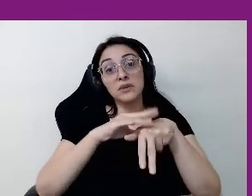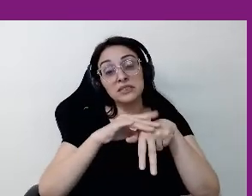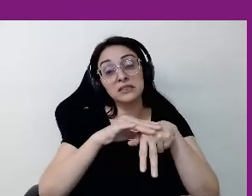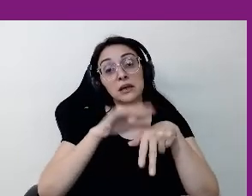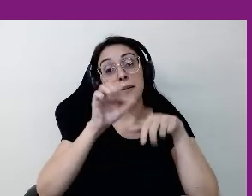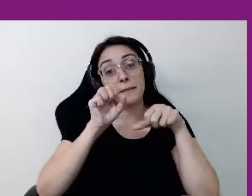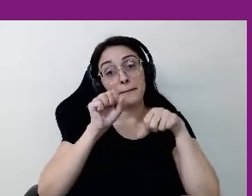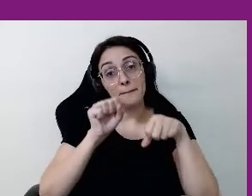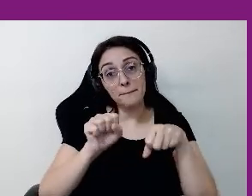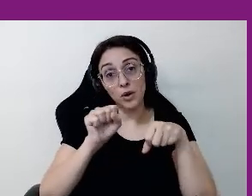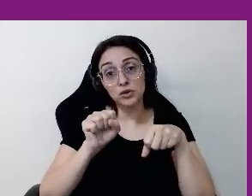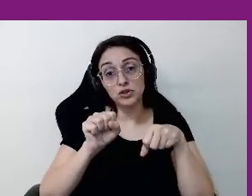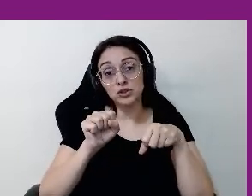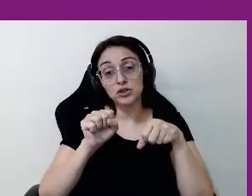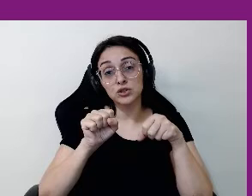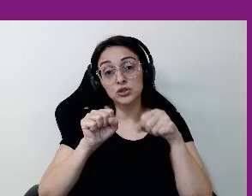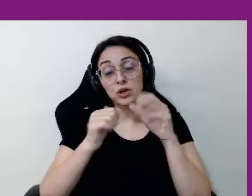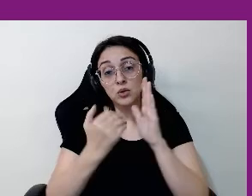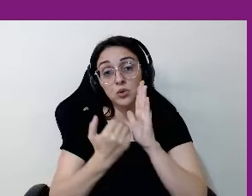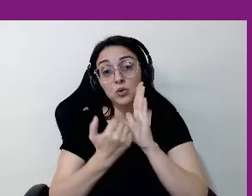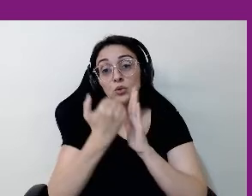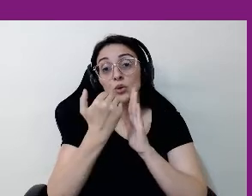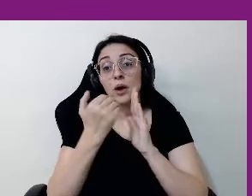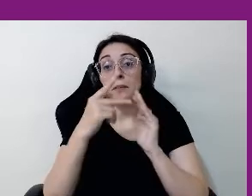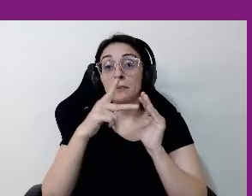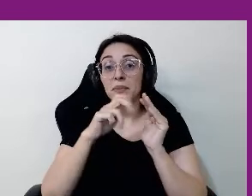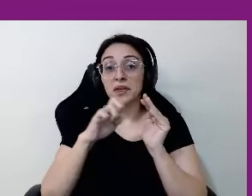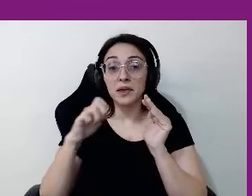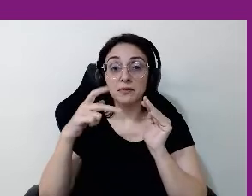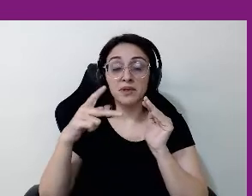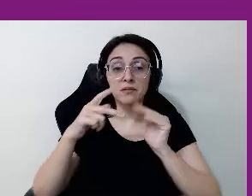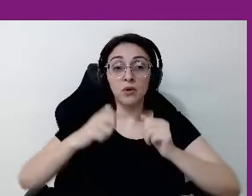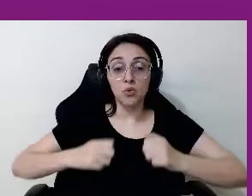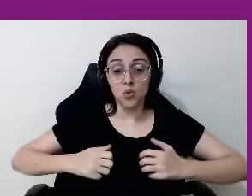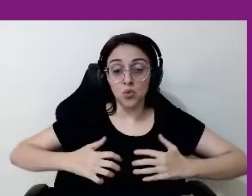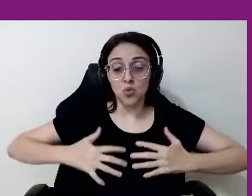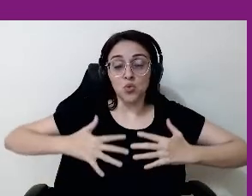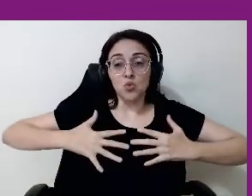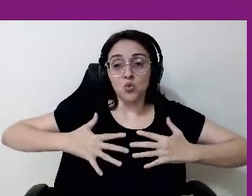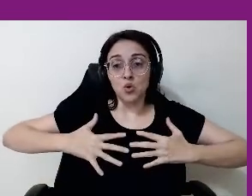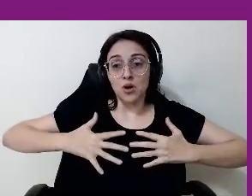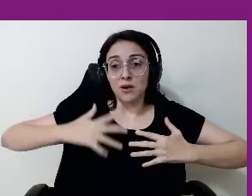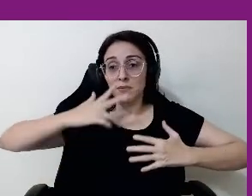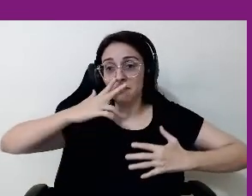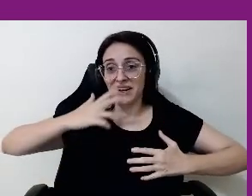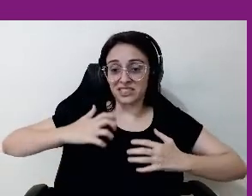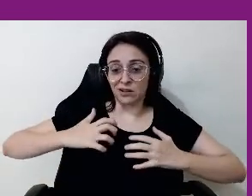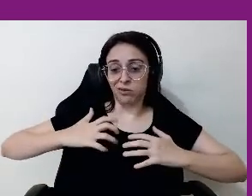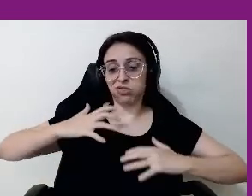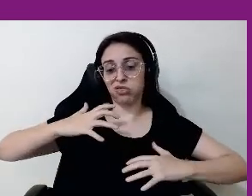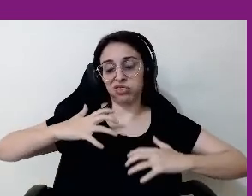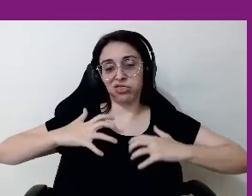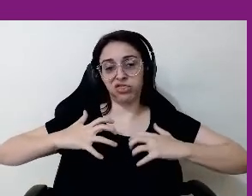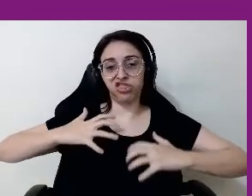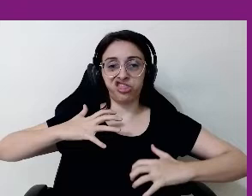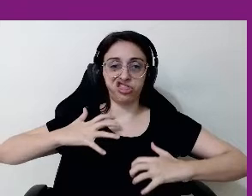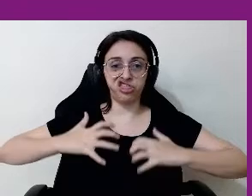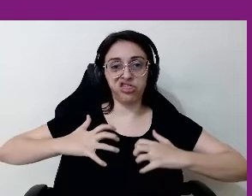você pode, só aumentando a PIP, você pode não estar abrindo o pulmão, ele fica naquela situação pior, que é um pulmão com